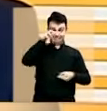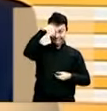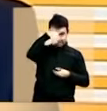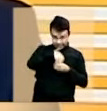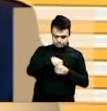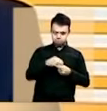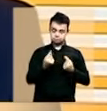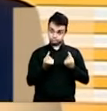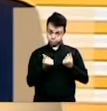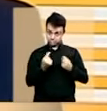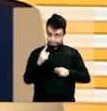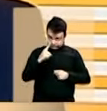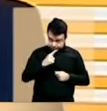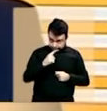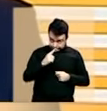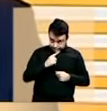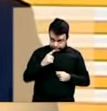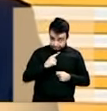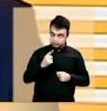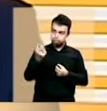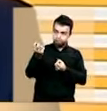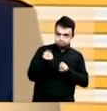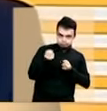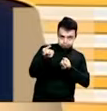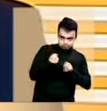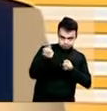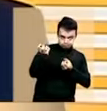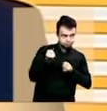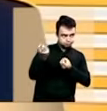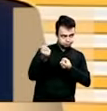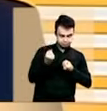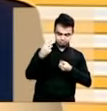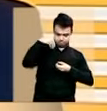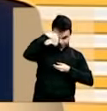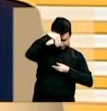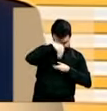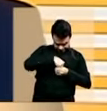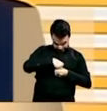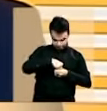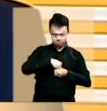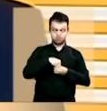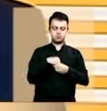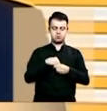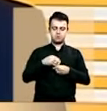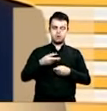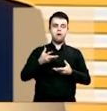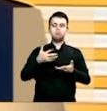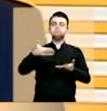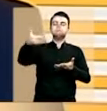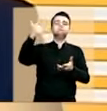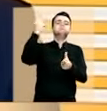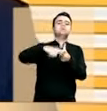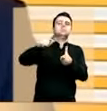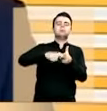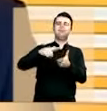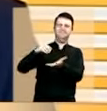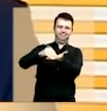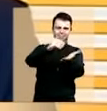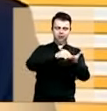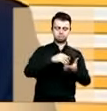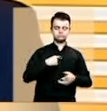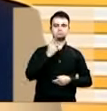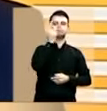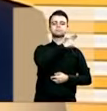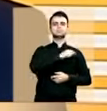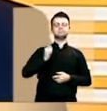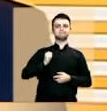recursos financeiros, ou fonte de recursos financeiros suficiente para manter ela em períodos de escassez,